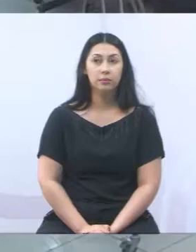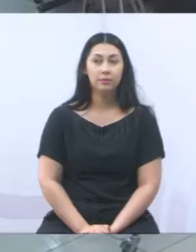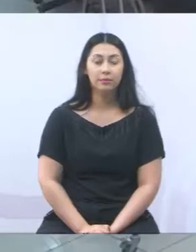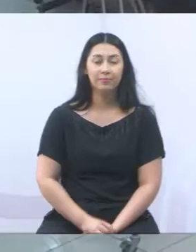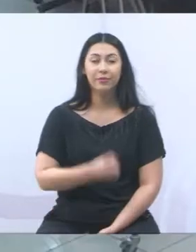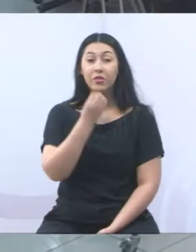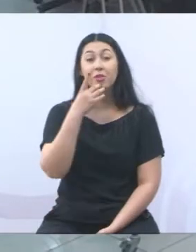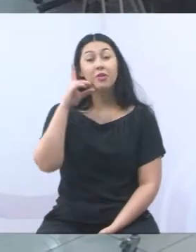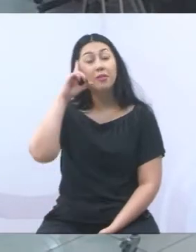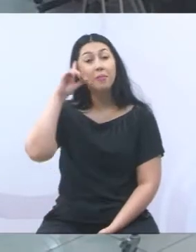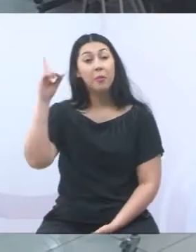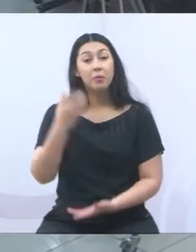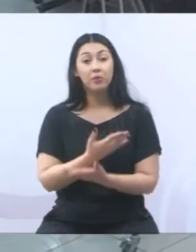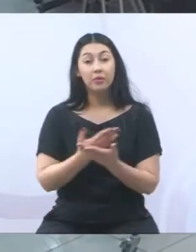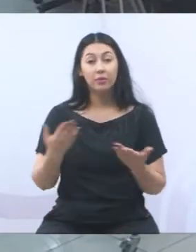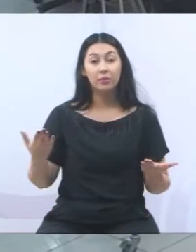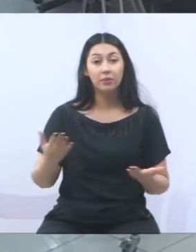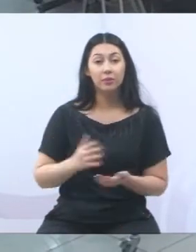Bom dia a todos.